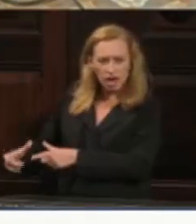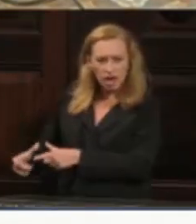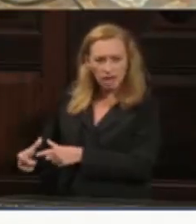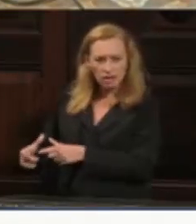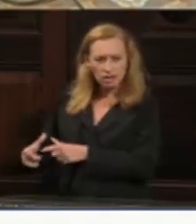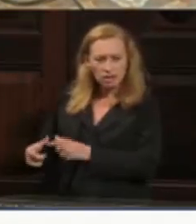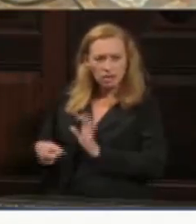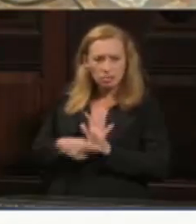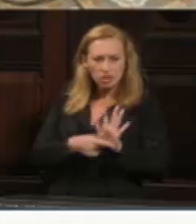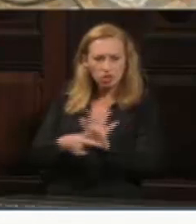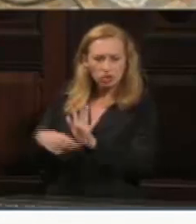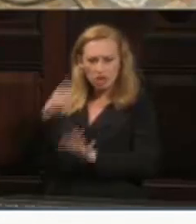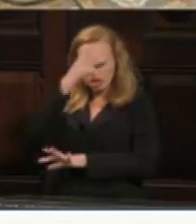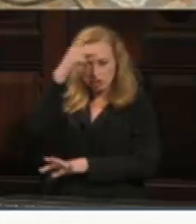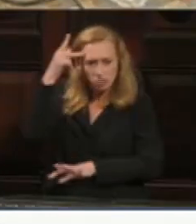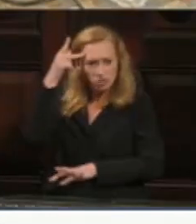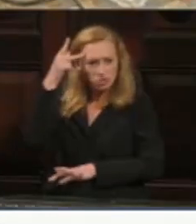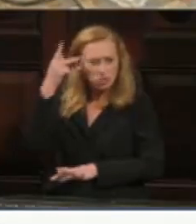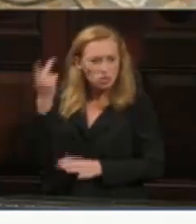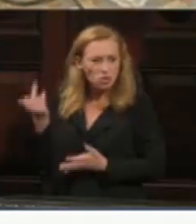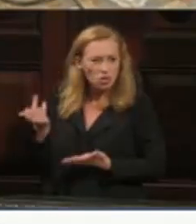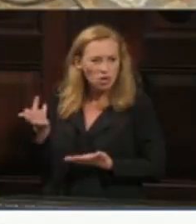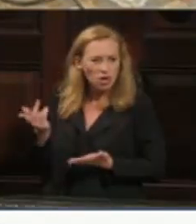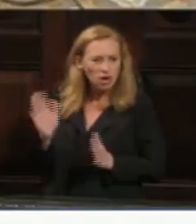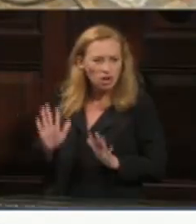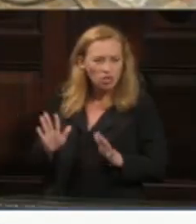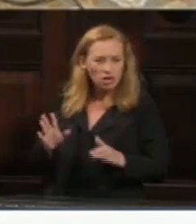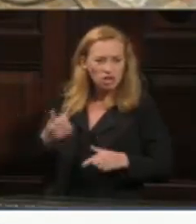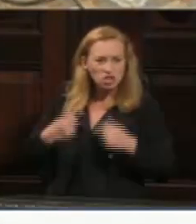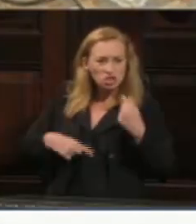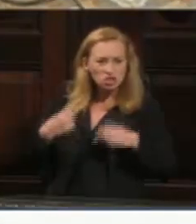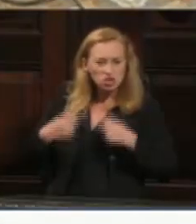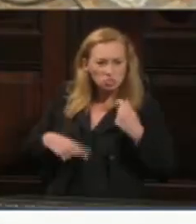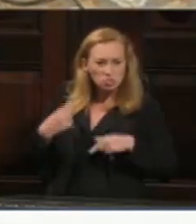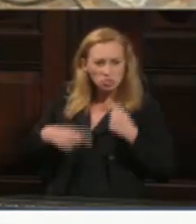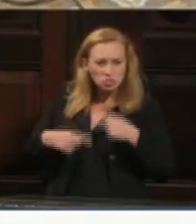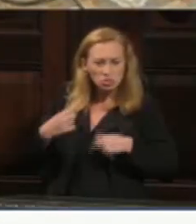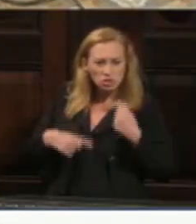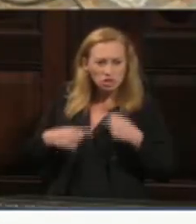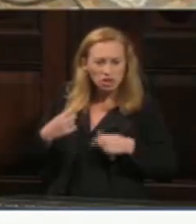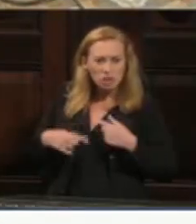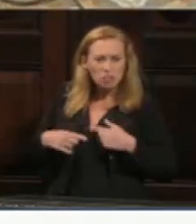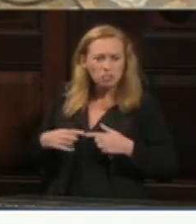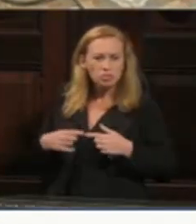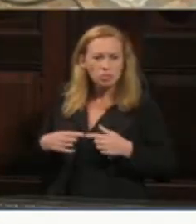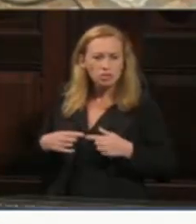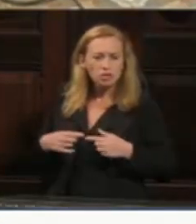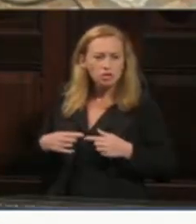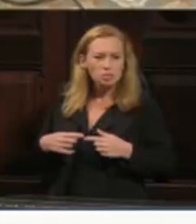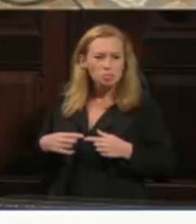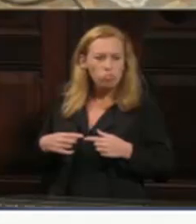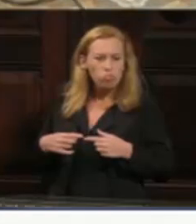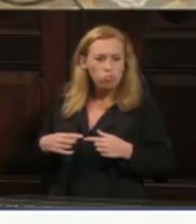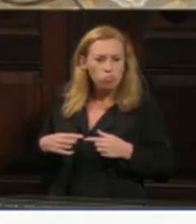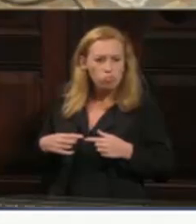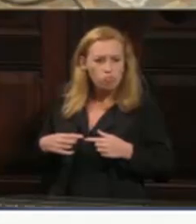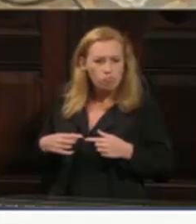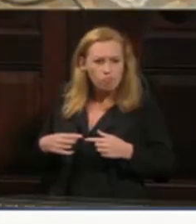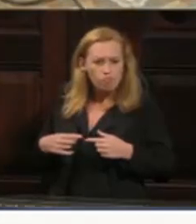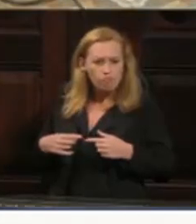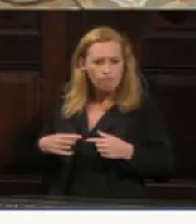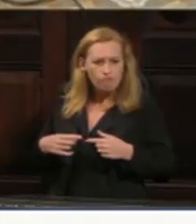uma disputa geopolítica é algo muito grave. E é isso que, junto com uma tensão crescente na fronteira, que a